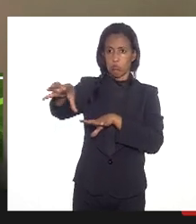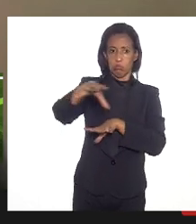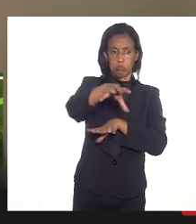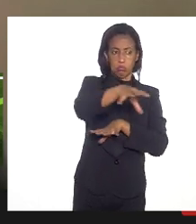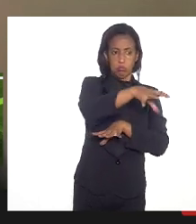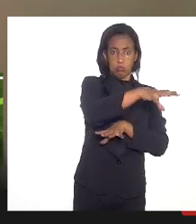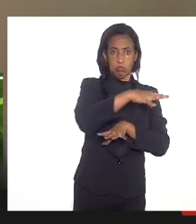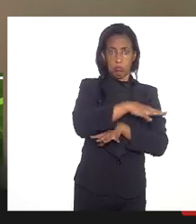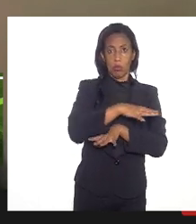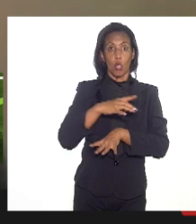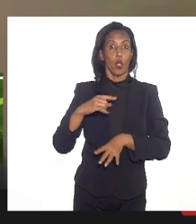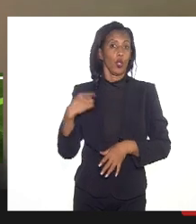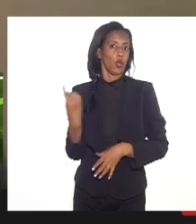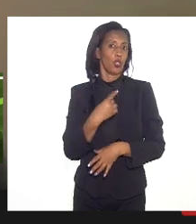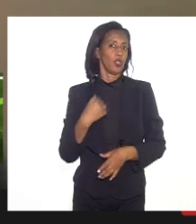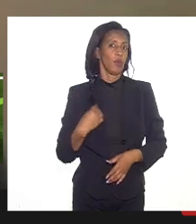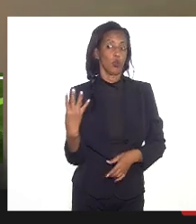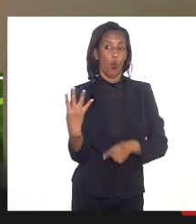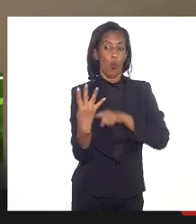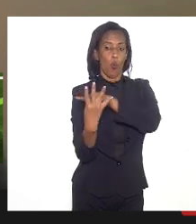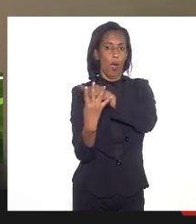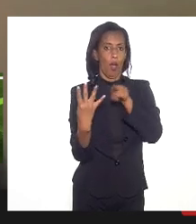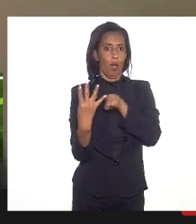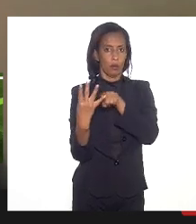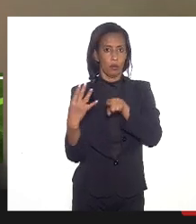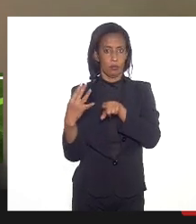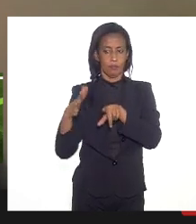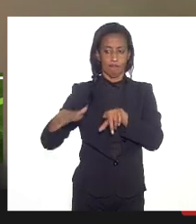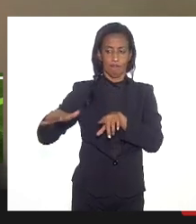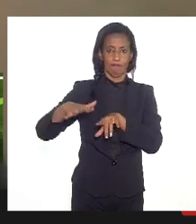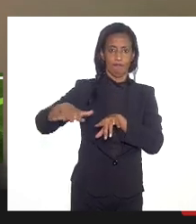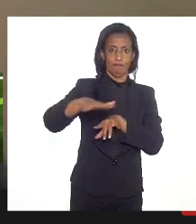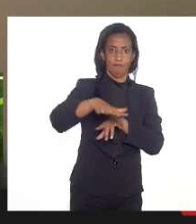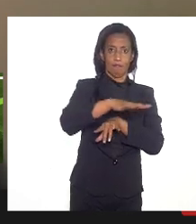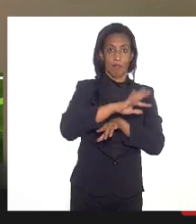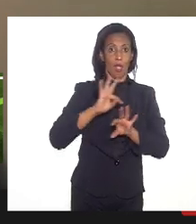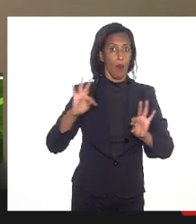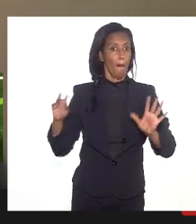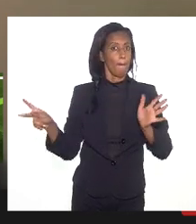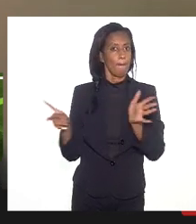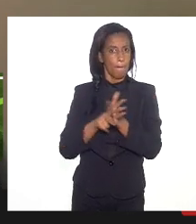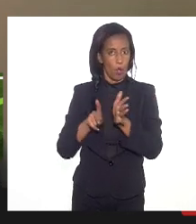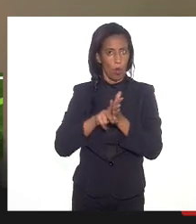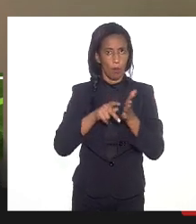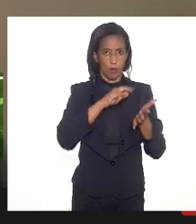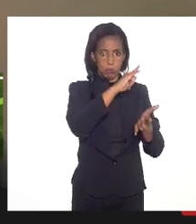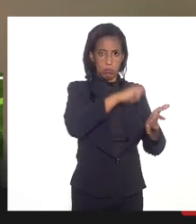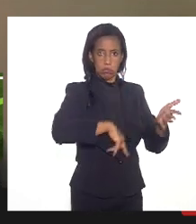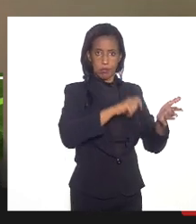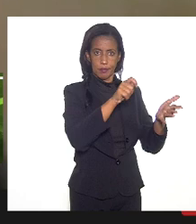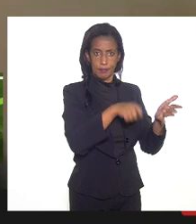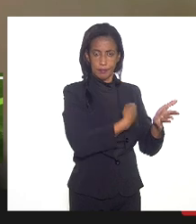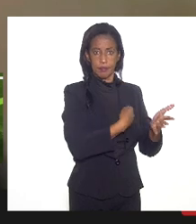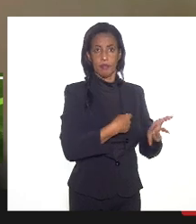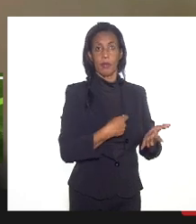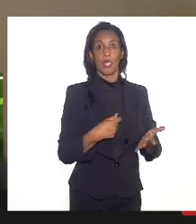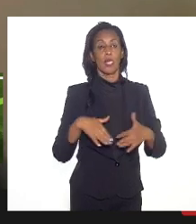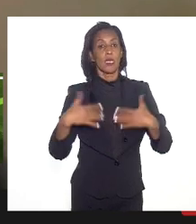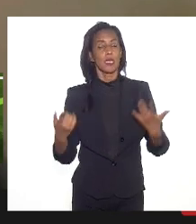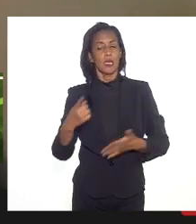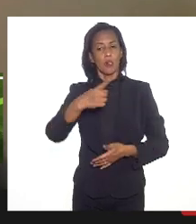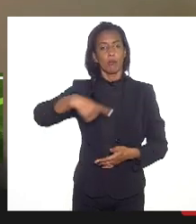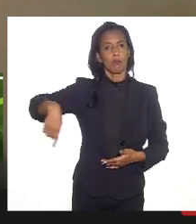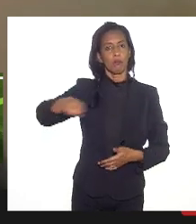temos apenas quatro territórios que são integralmente titulados, sendo este um